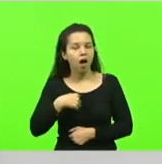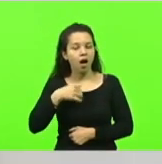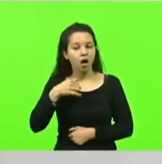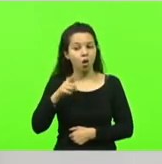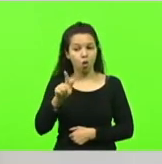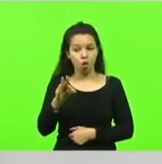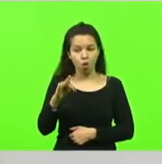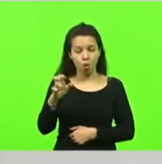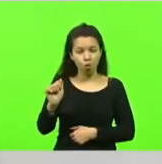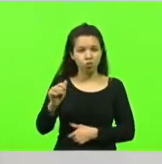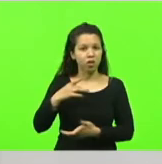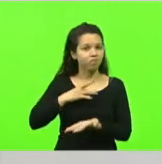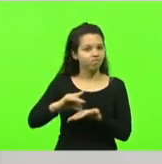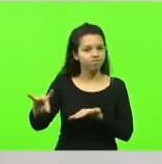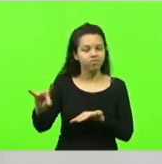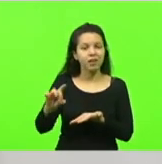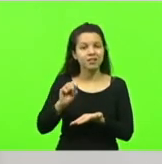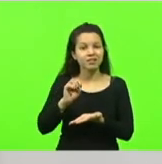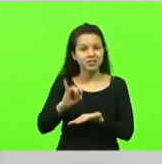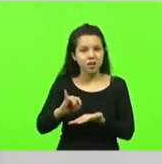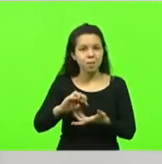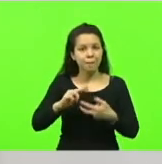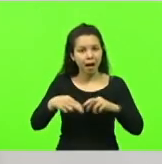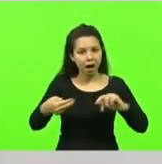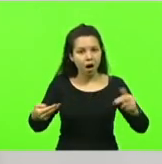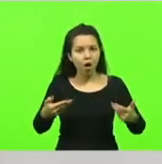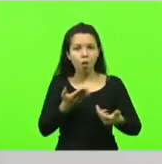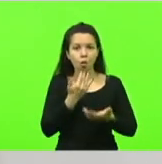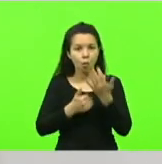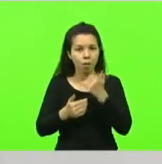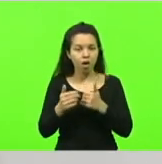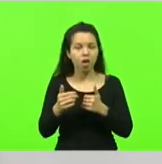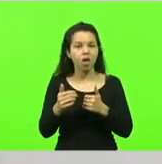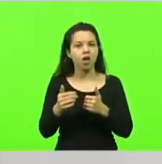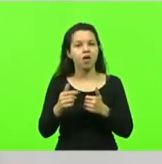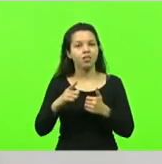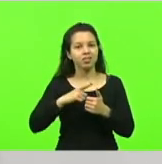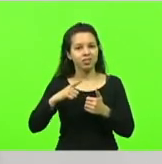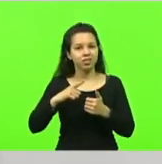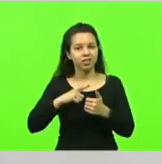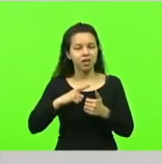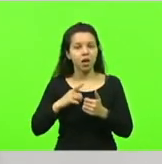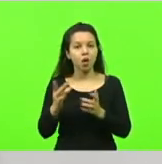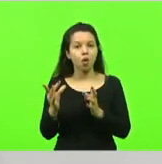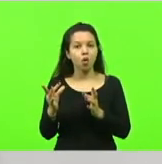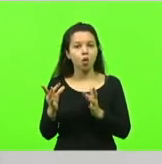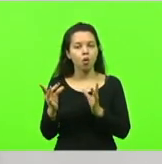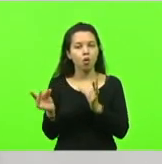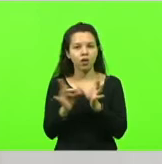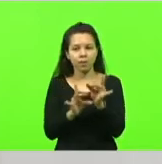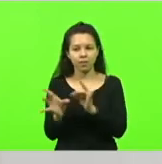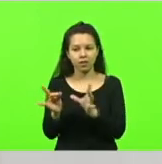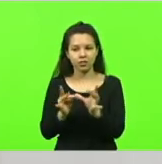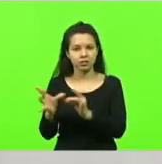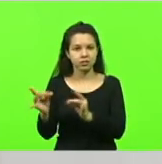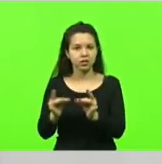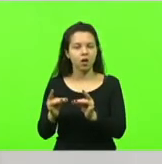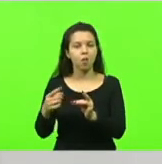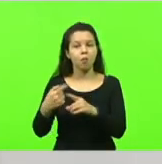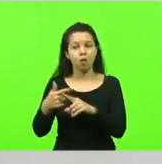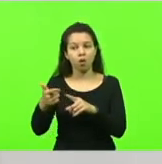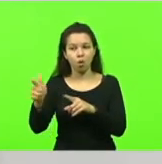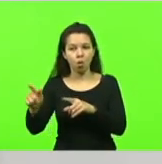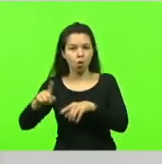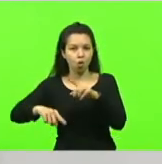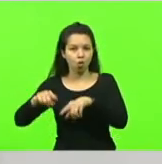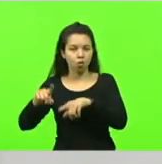macarrão, mesmo que for sem glúten, mas tiver contaminação cruzada, ele passa mal. O intestino dele